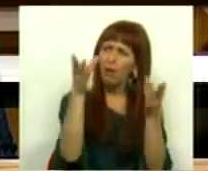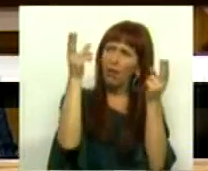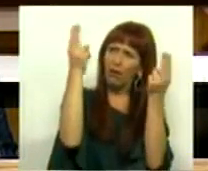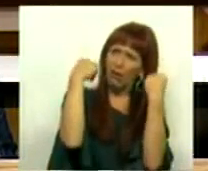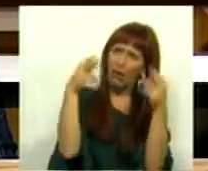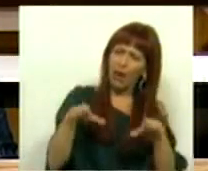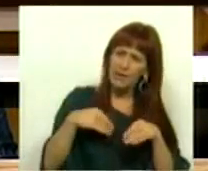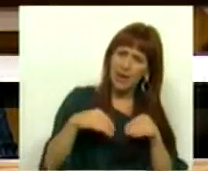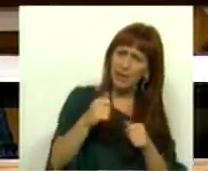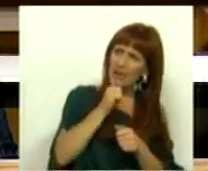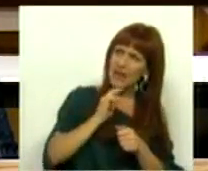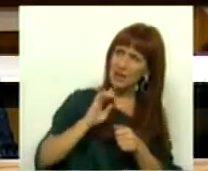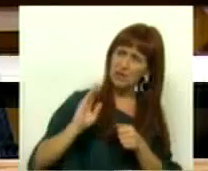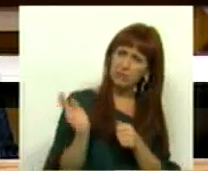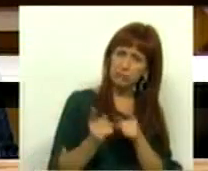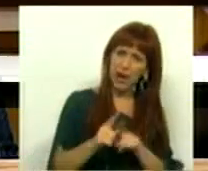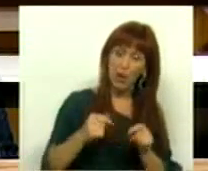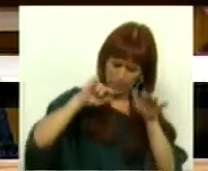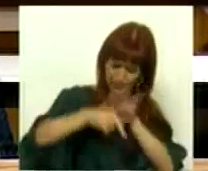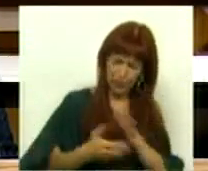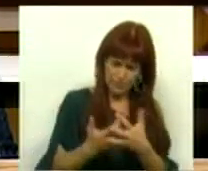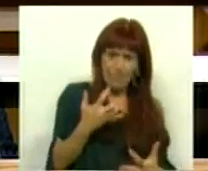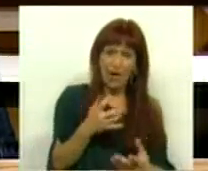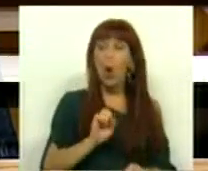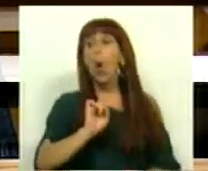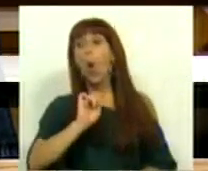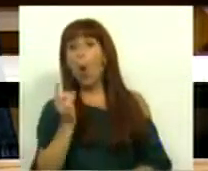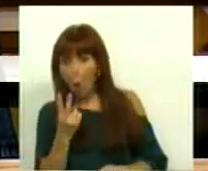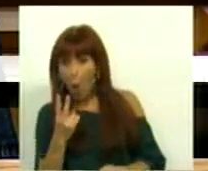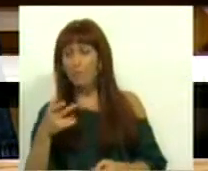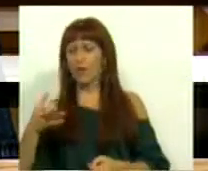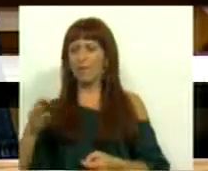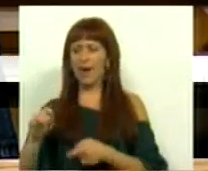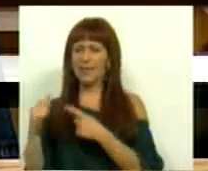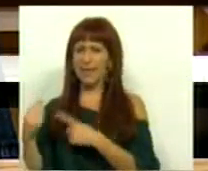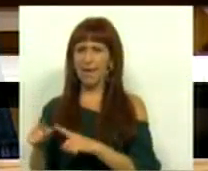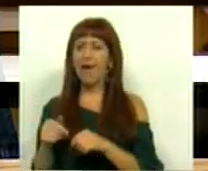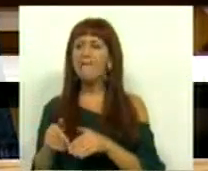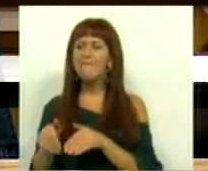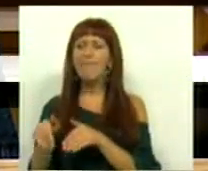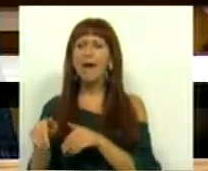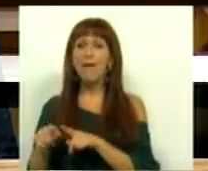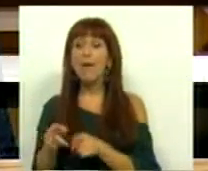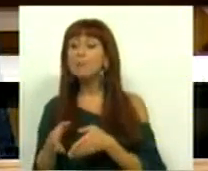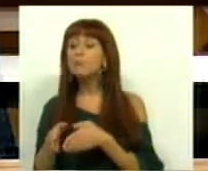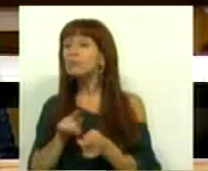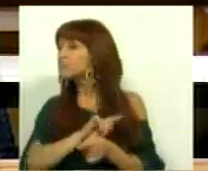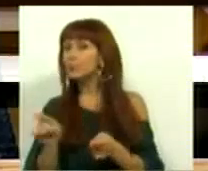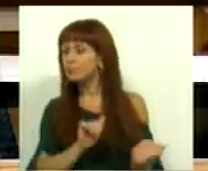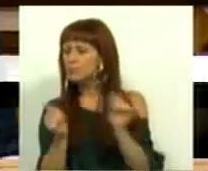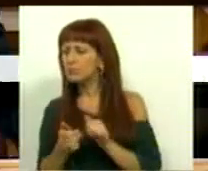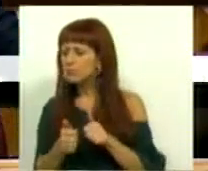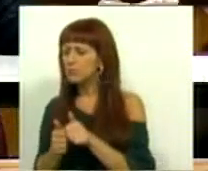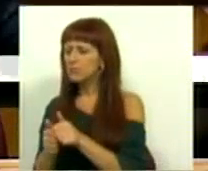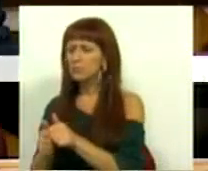acatando as suas medidas e até as aprofundando, ou se temos um Partido Socialista que vai no sentido inverso